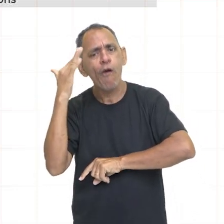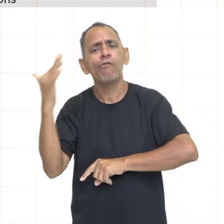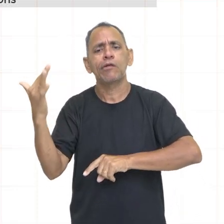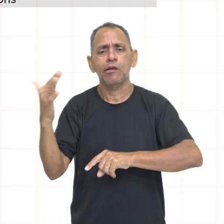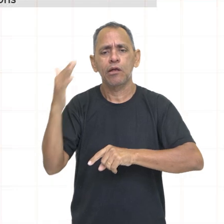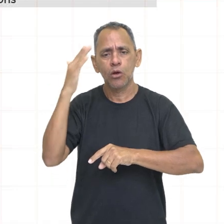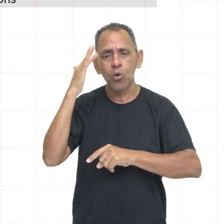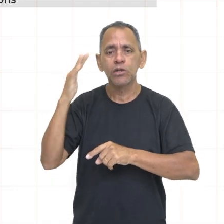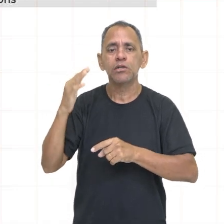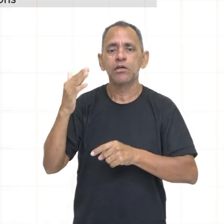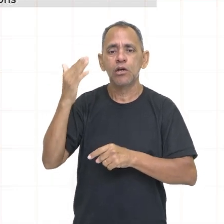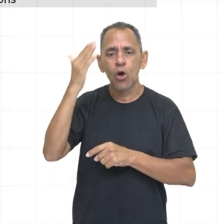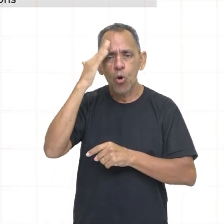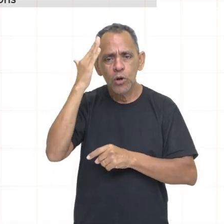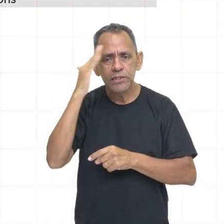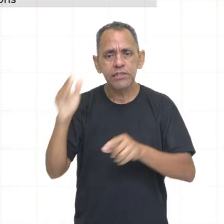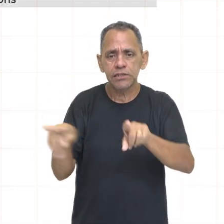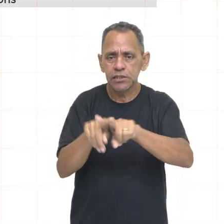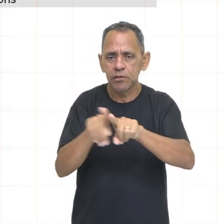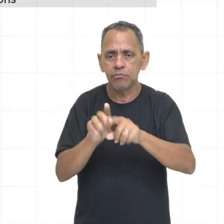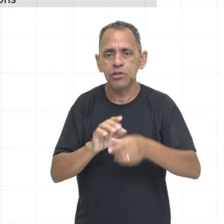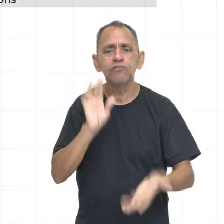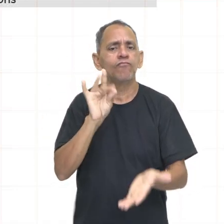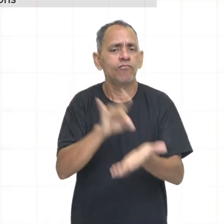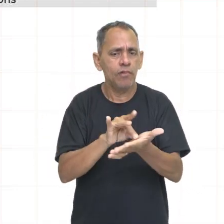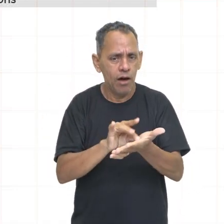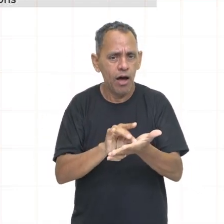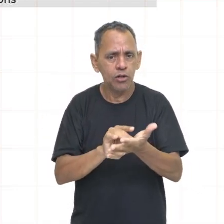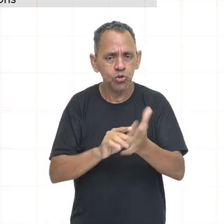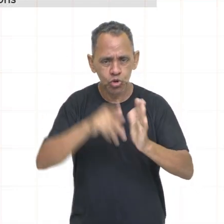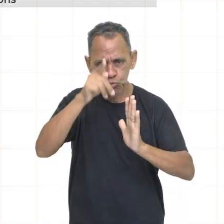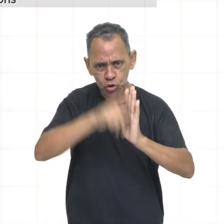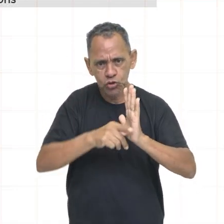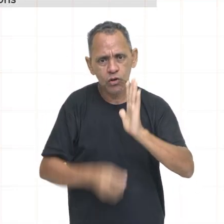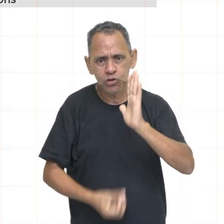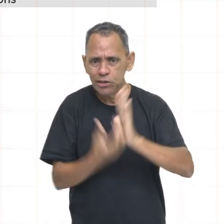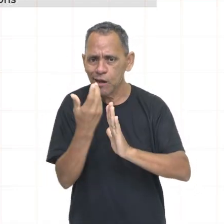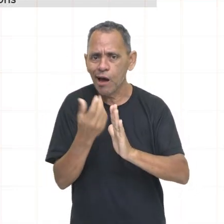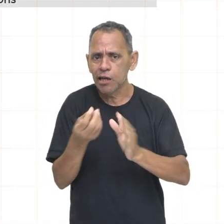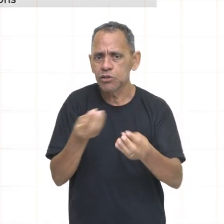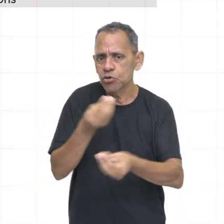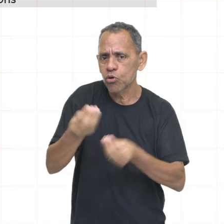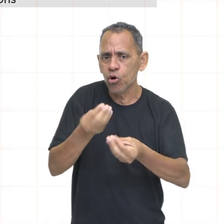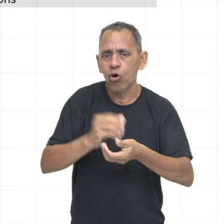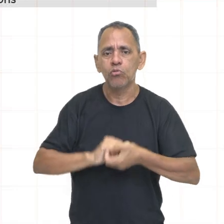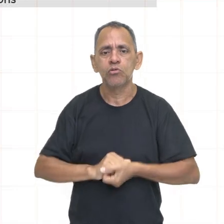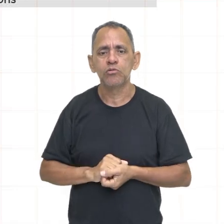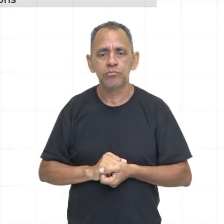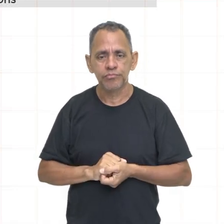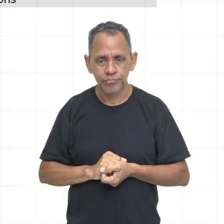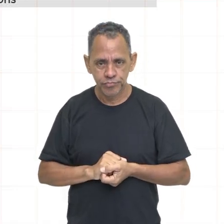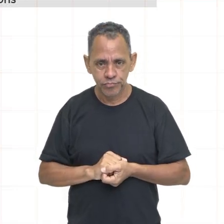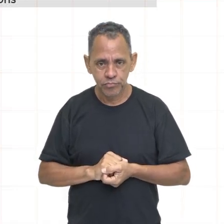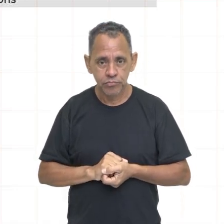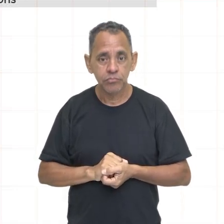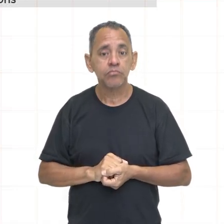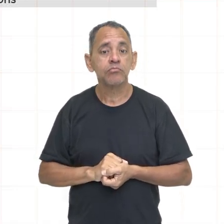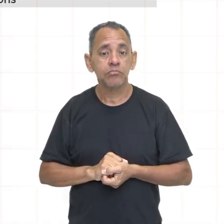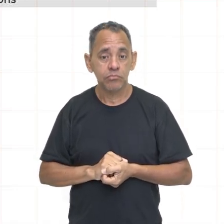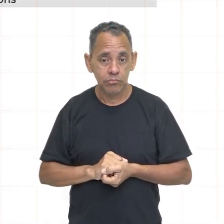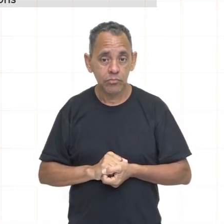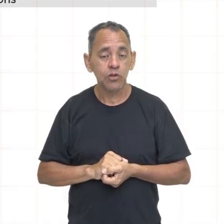amazônica, todas as suas peculiaridades e todos os projetos que foram feitos, que foram trazidos para cá e que